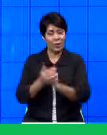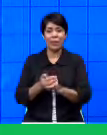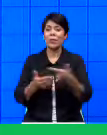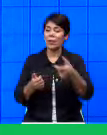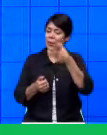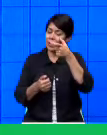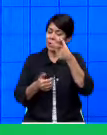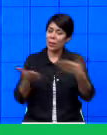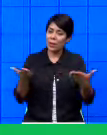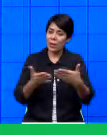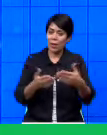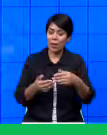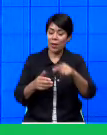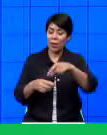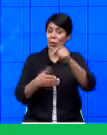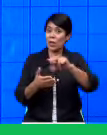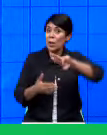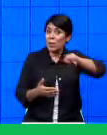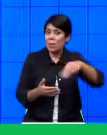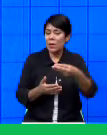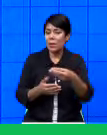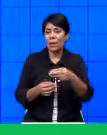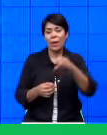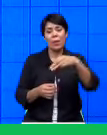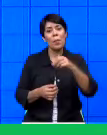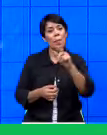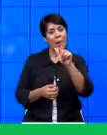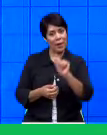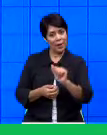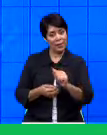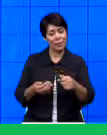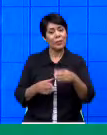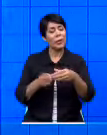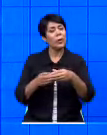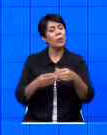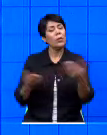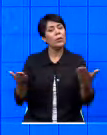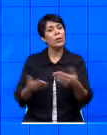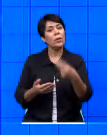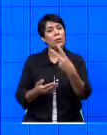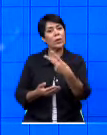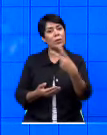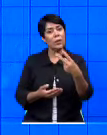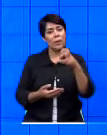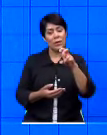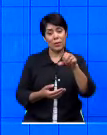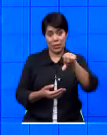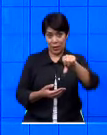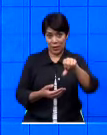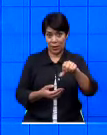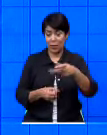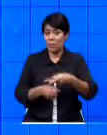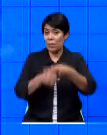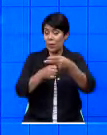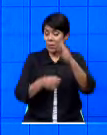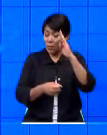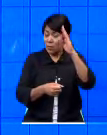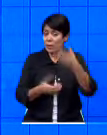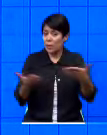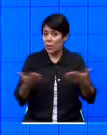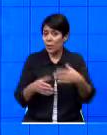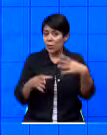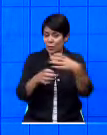você acompanha o sorteio milionário desta noite da Mega Sena. É o concurso 2.259, que tem prêmio